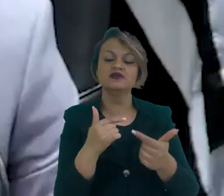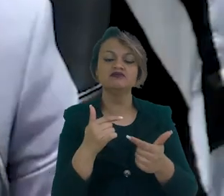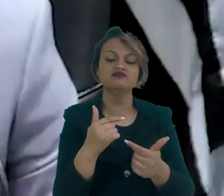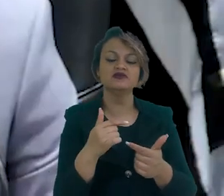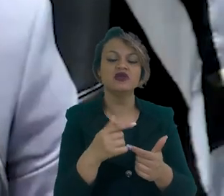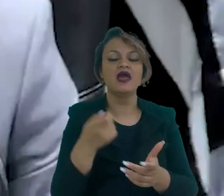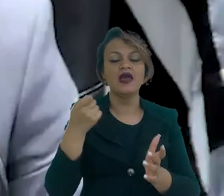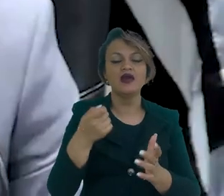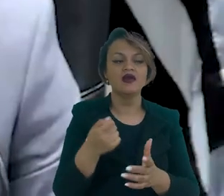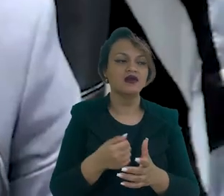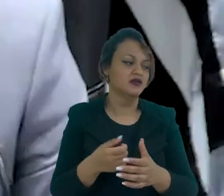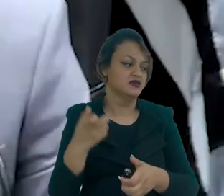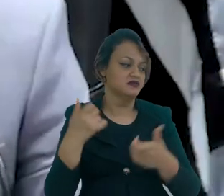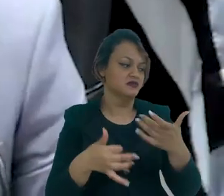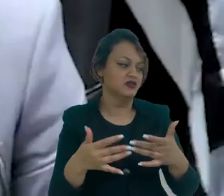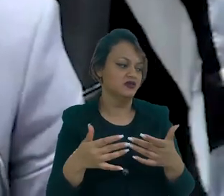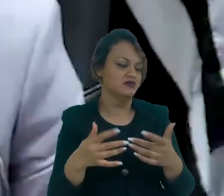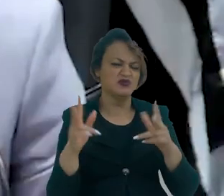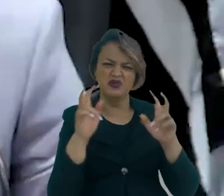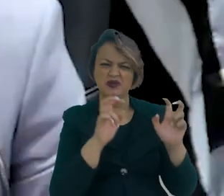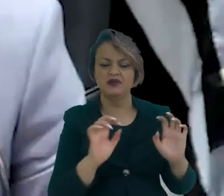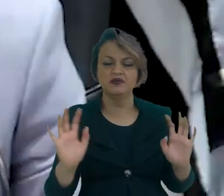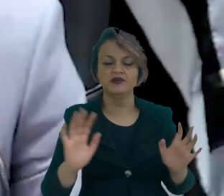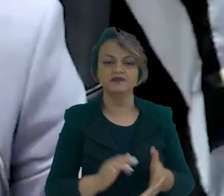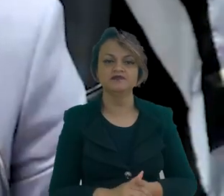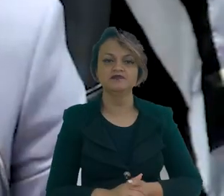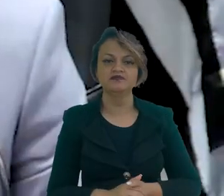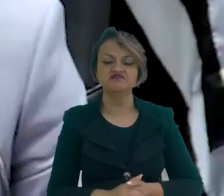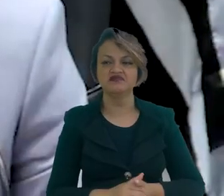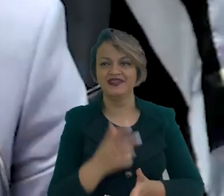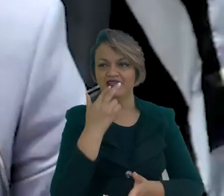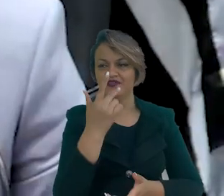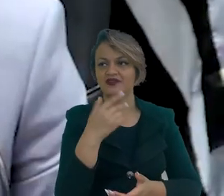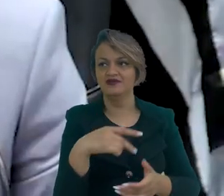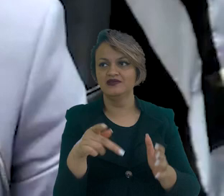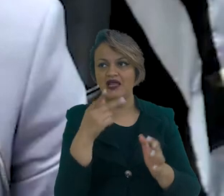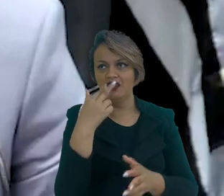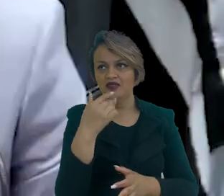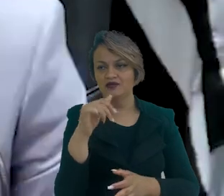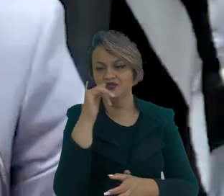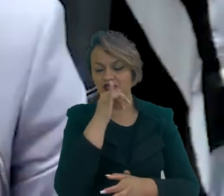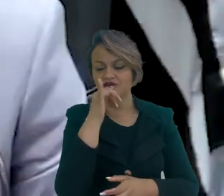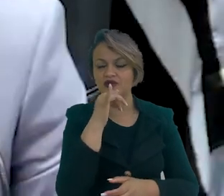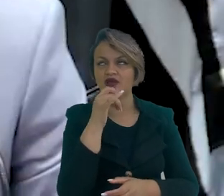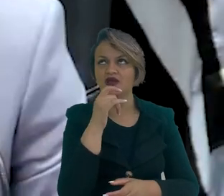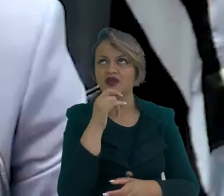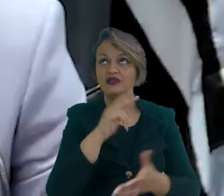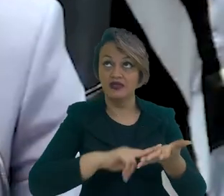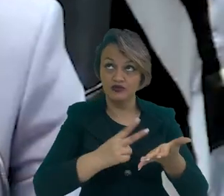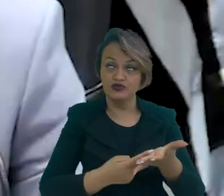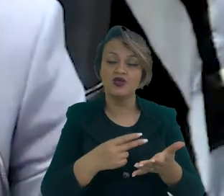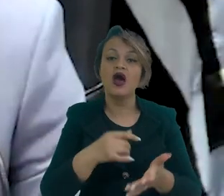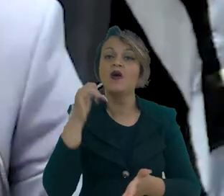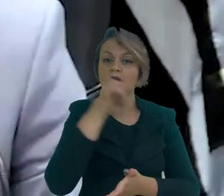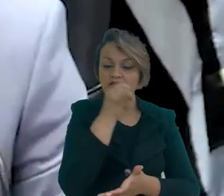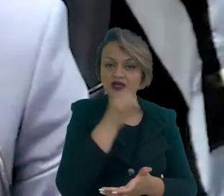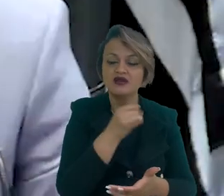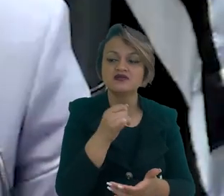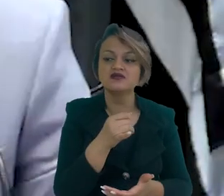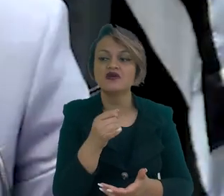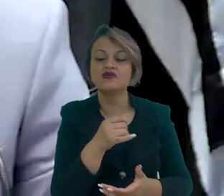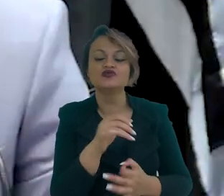fé o trabalho se denomina ali obrigacione travountária assuntos LED